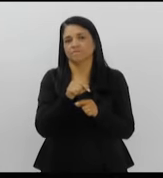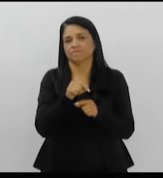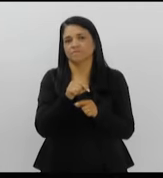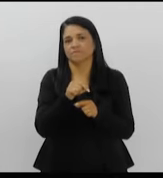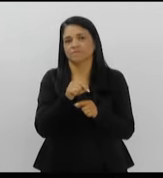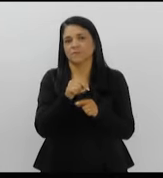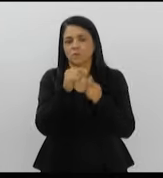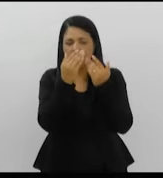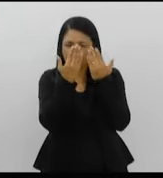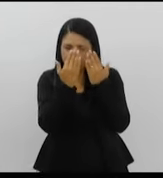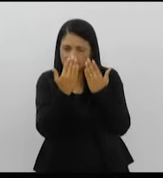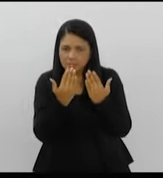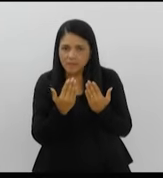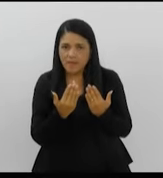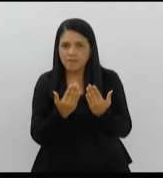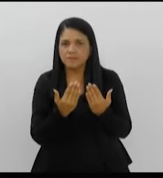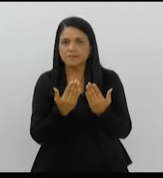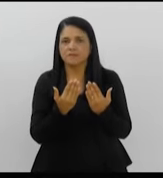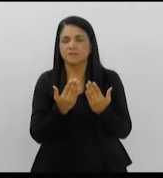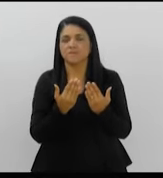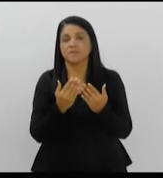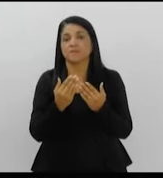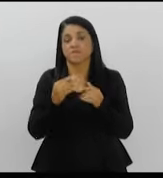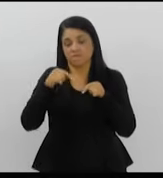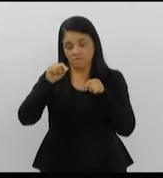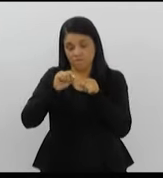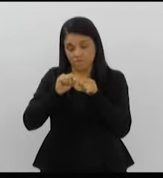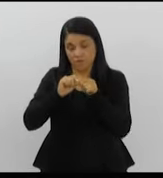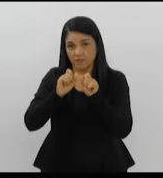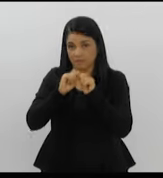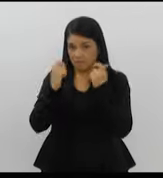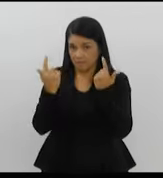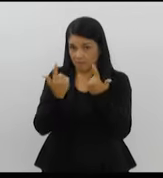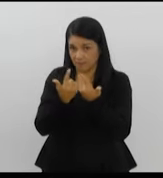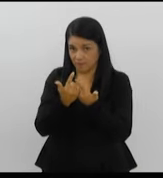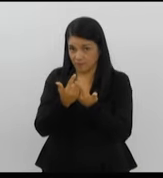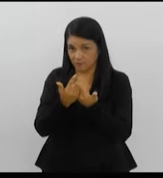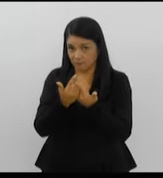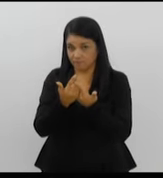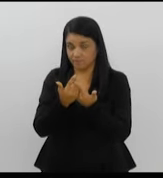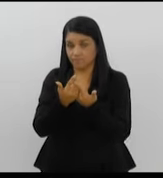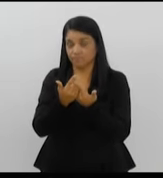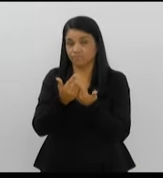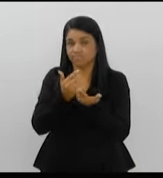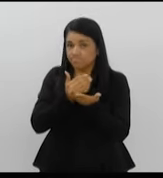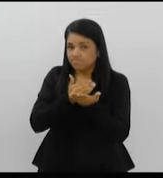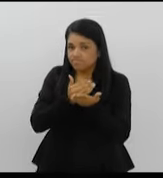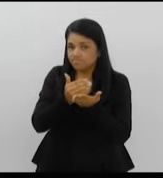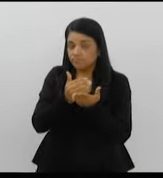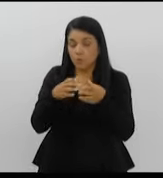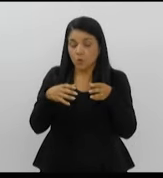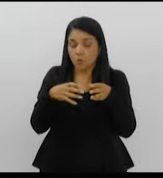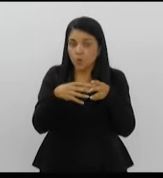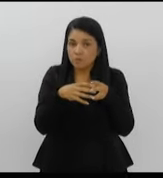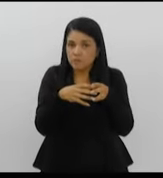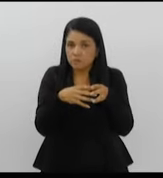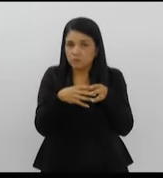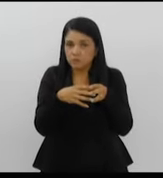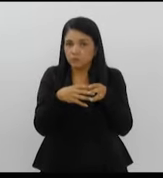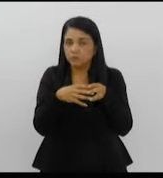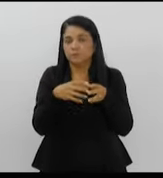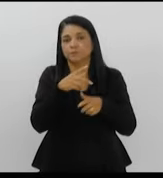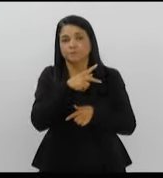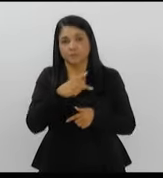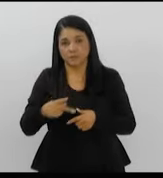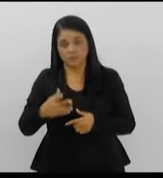de uma análise que se foi feita nesta Casa de Leis a partir de uma comissão